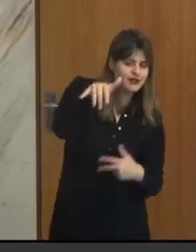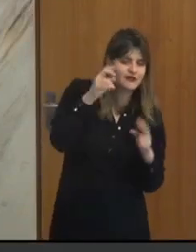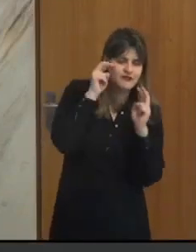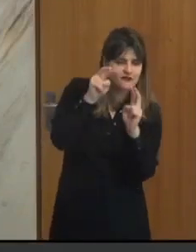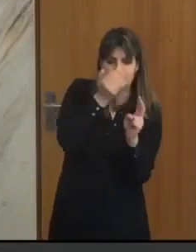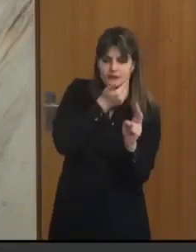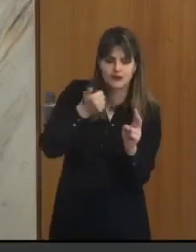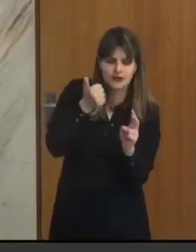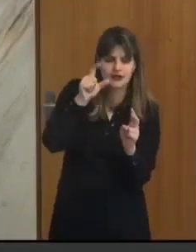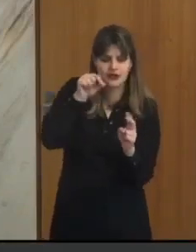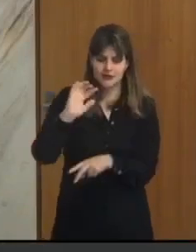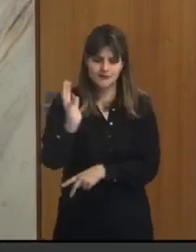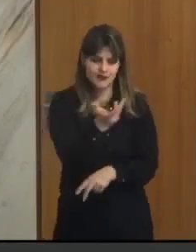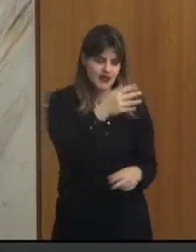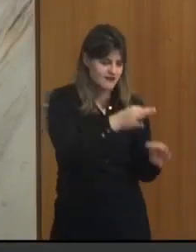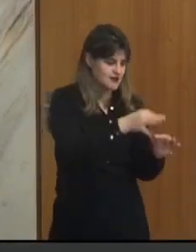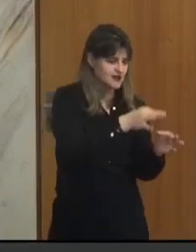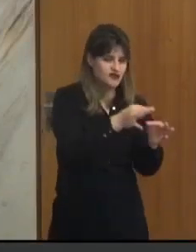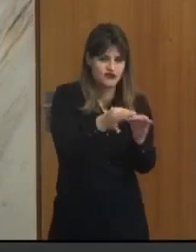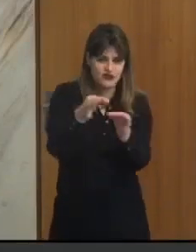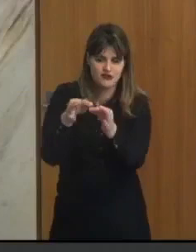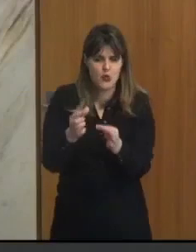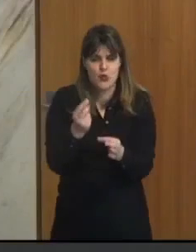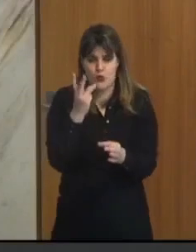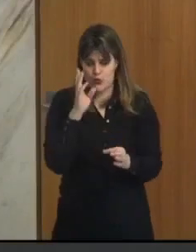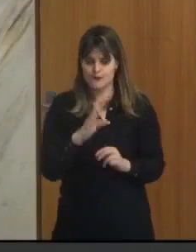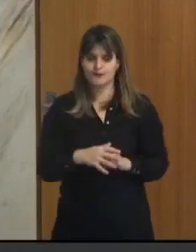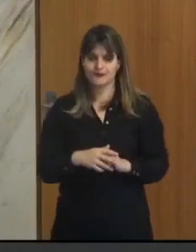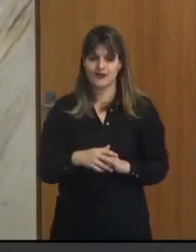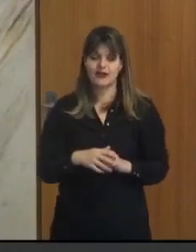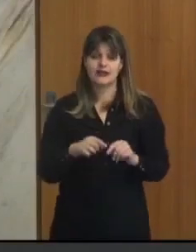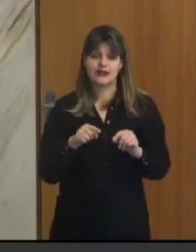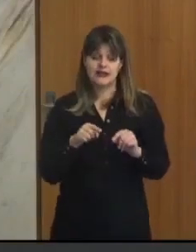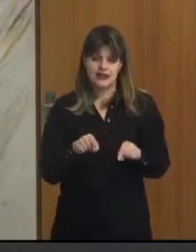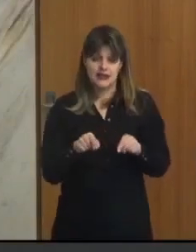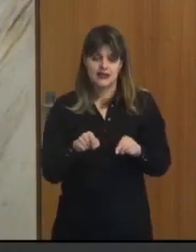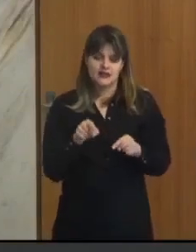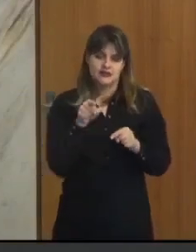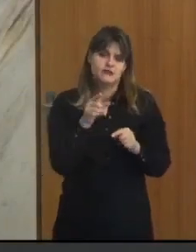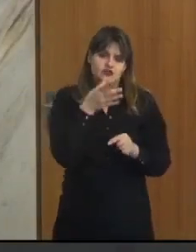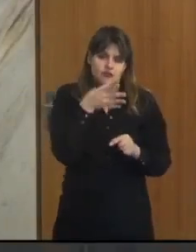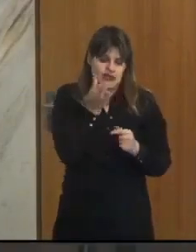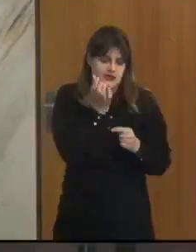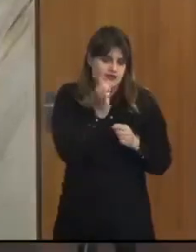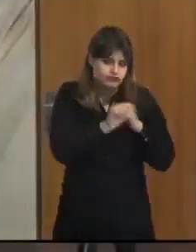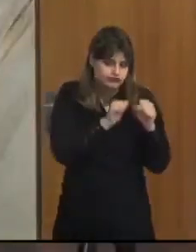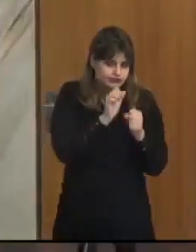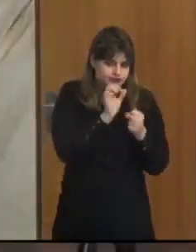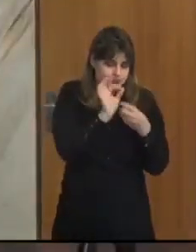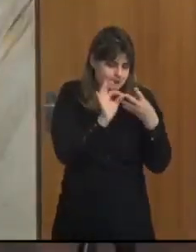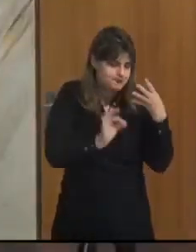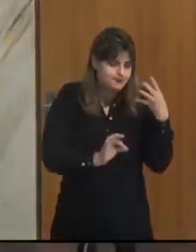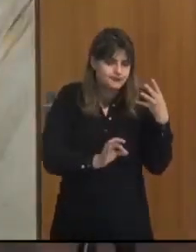redor plantada de vinhas fecundas. Esta é uma descrição, de Salvado, a